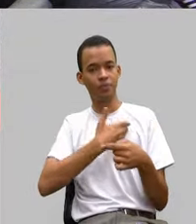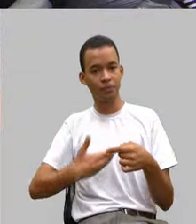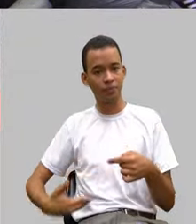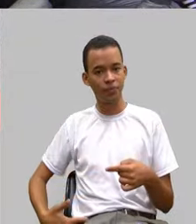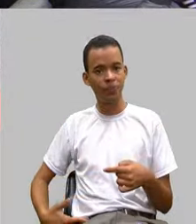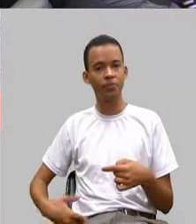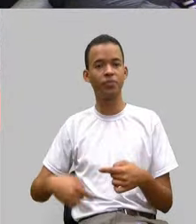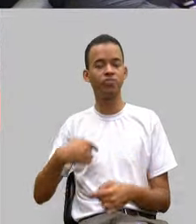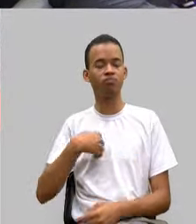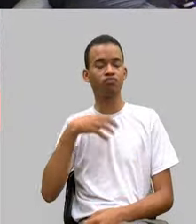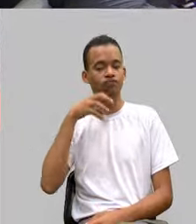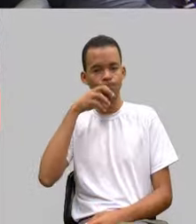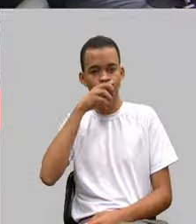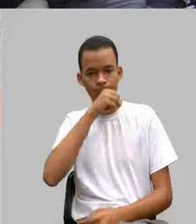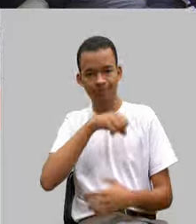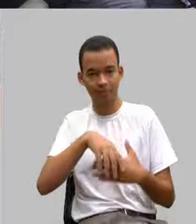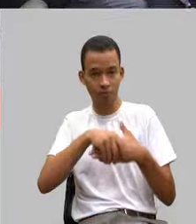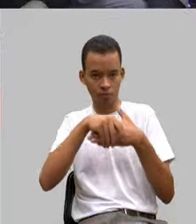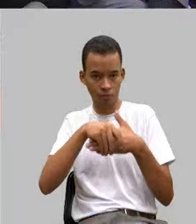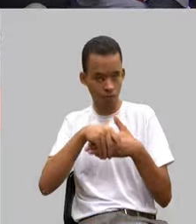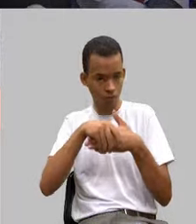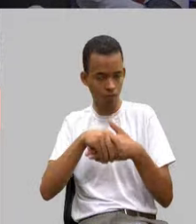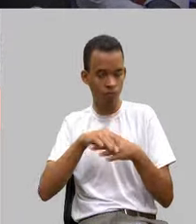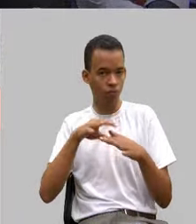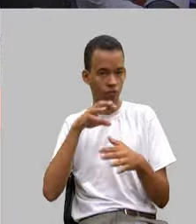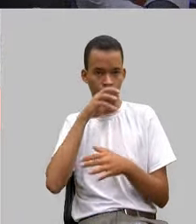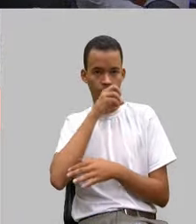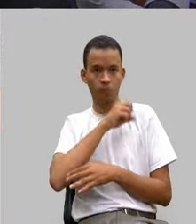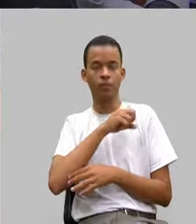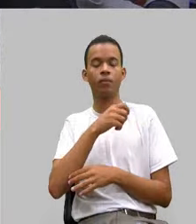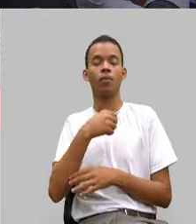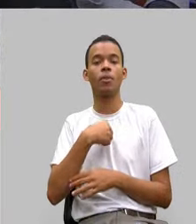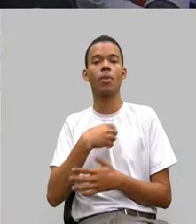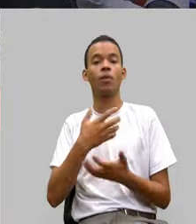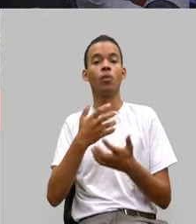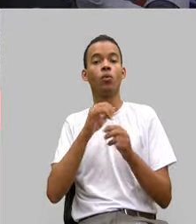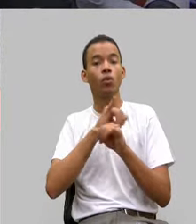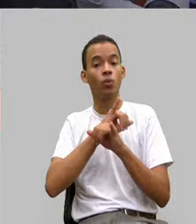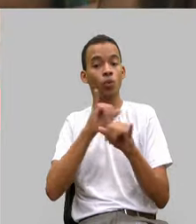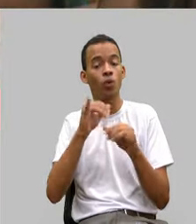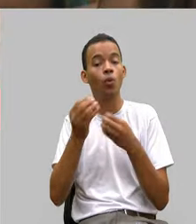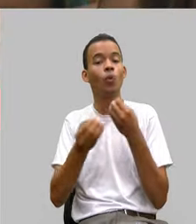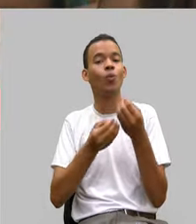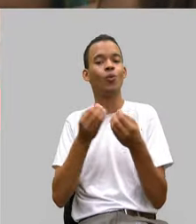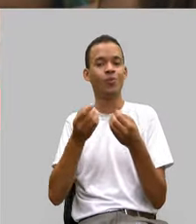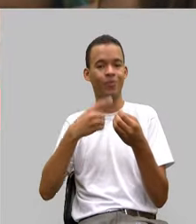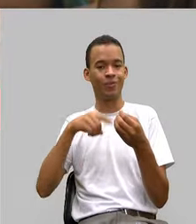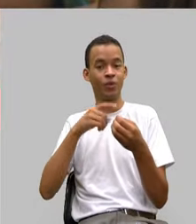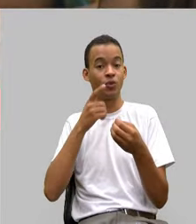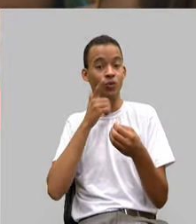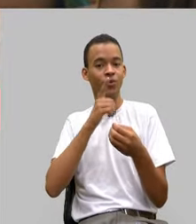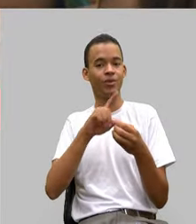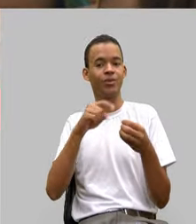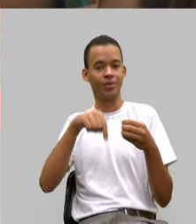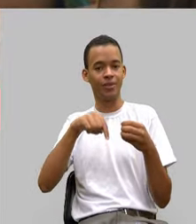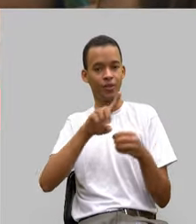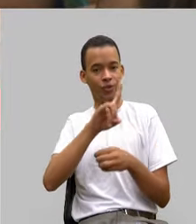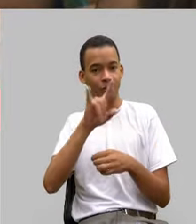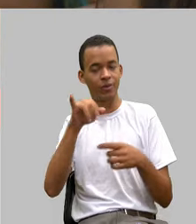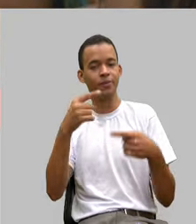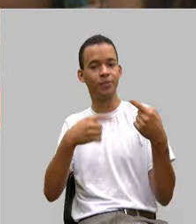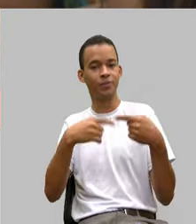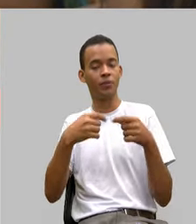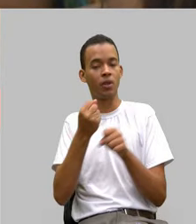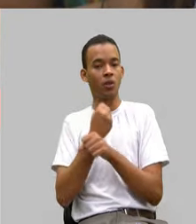saudação que esse momento é breve mesmo eu só queria contar para vocês como é que nós chegamos aqui o ano passado eu tava Entre